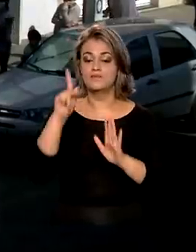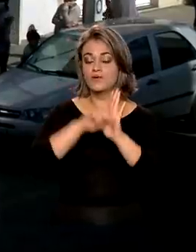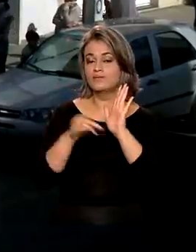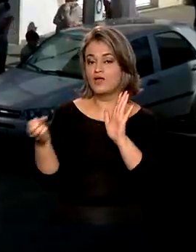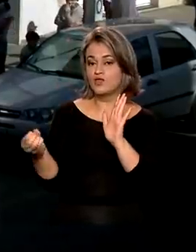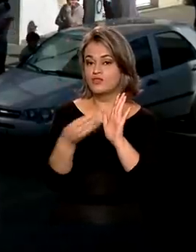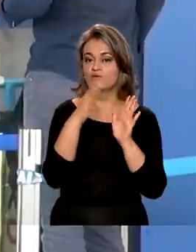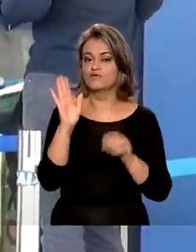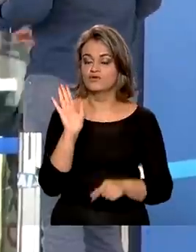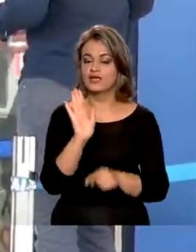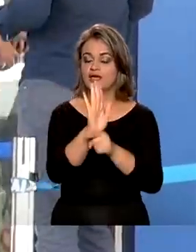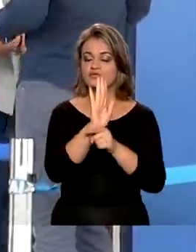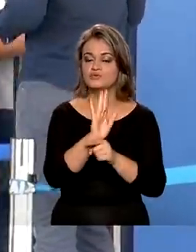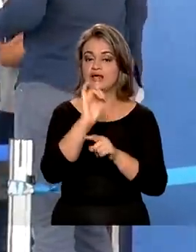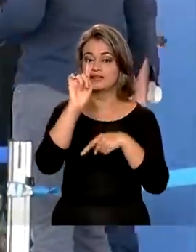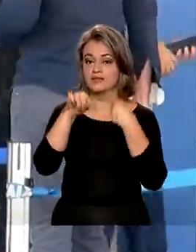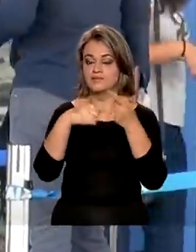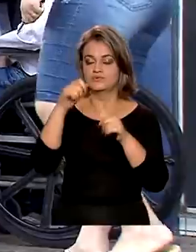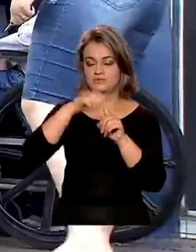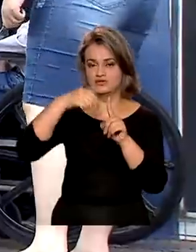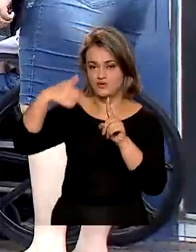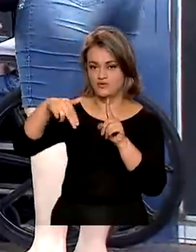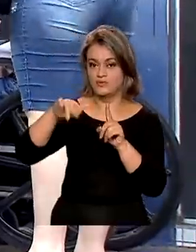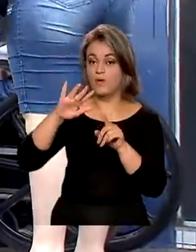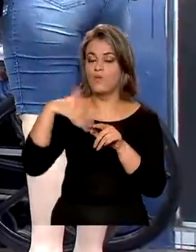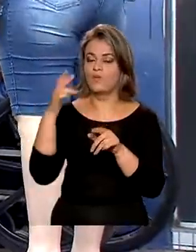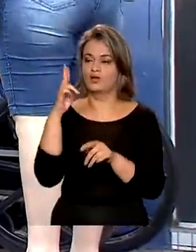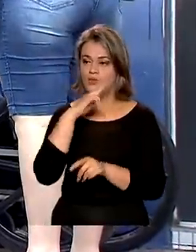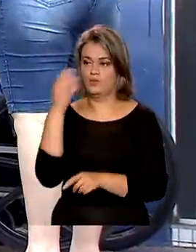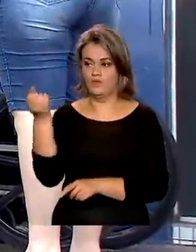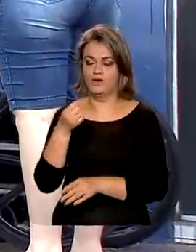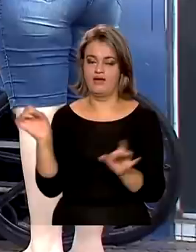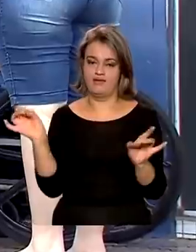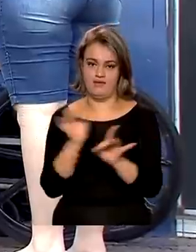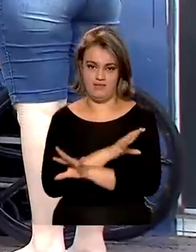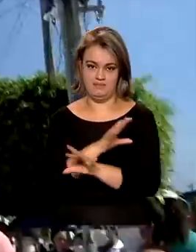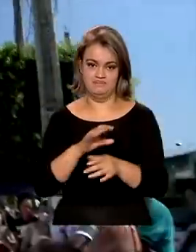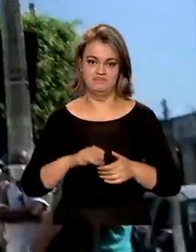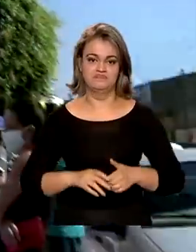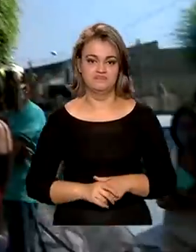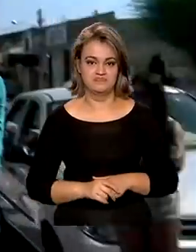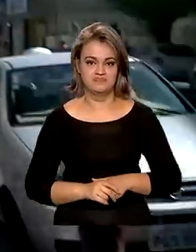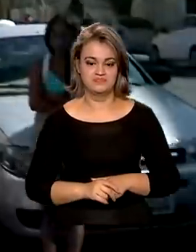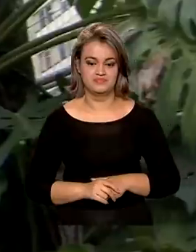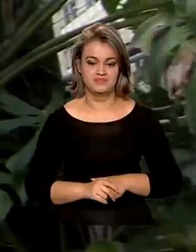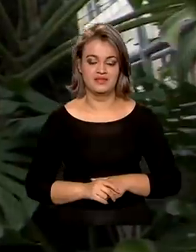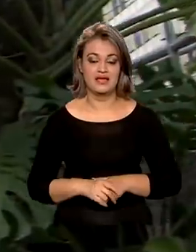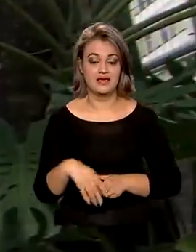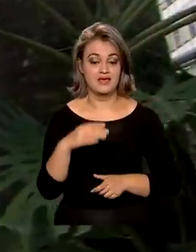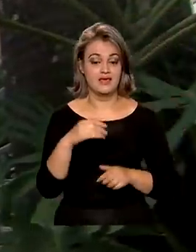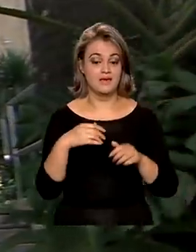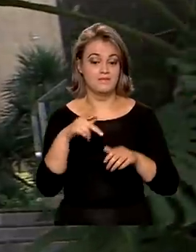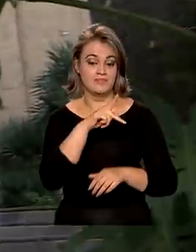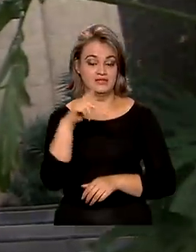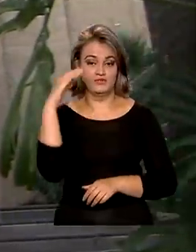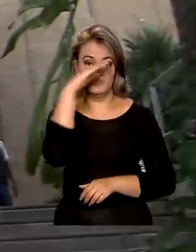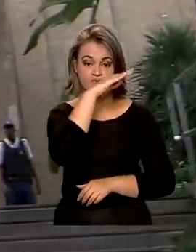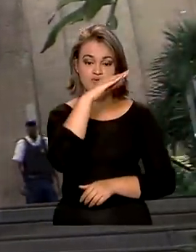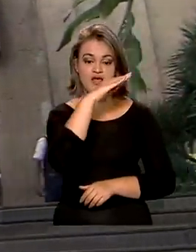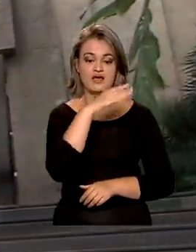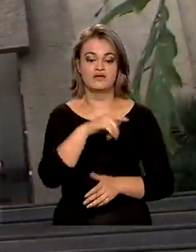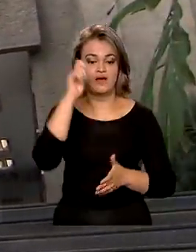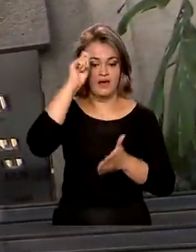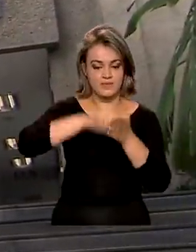programa social deve ser lançado em novembro, após o fim da prorrogação do auxílio emergencial. E presidente Jair